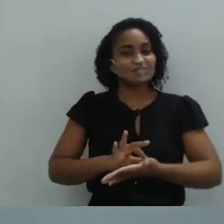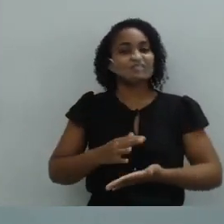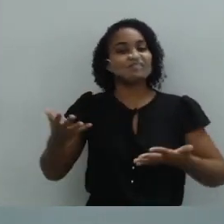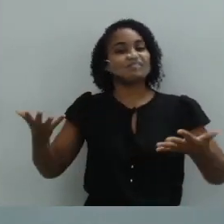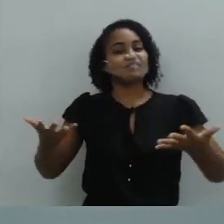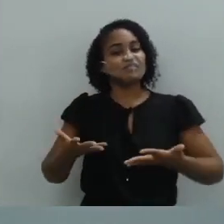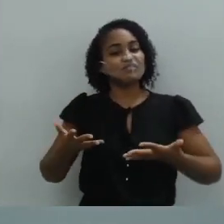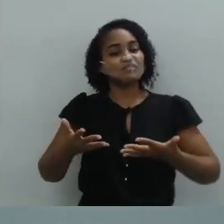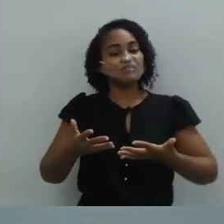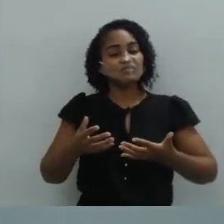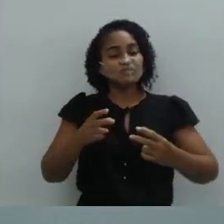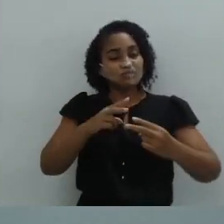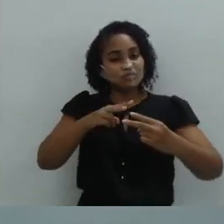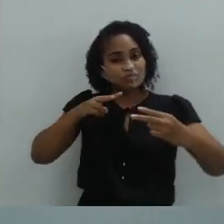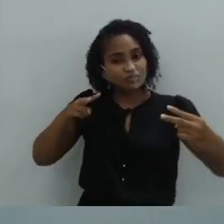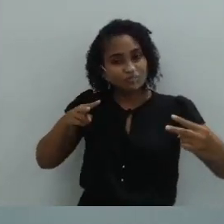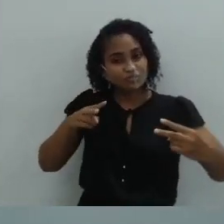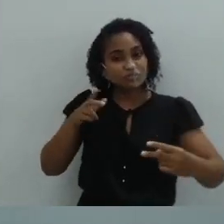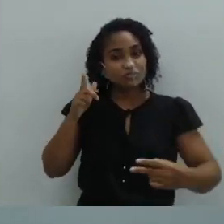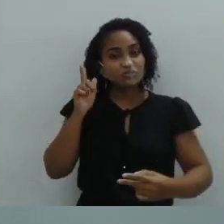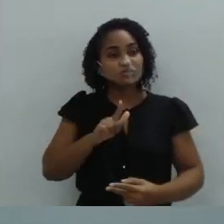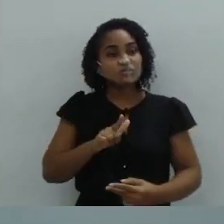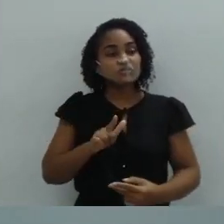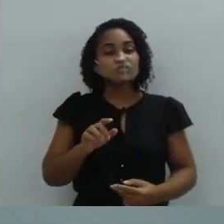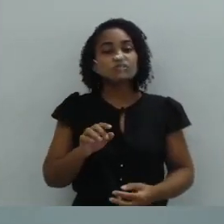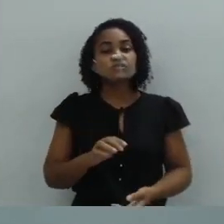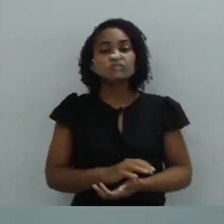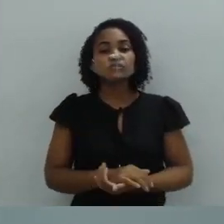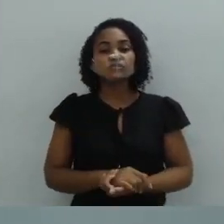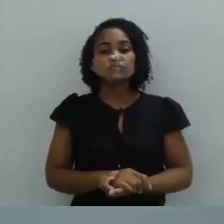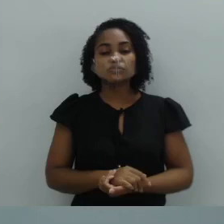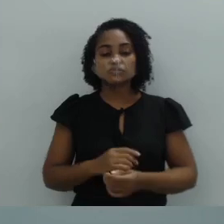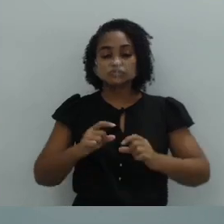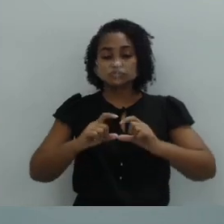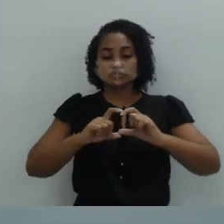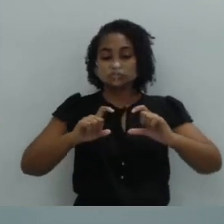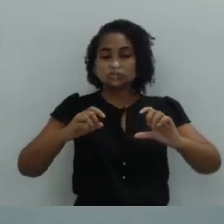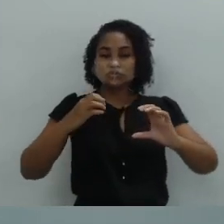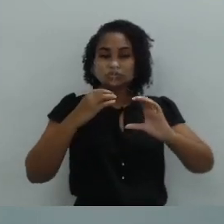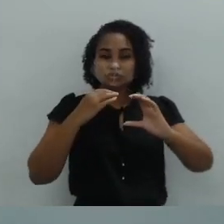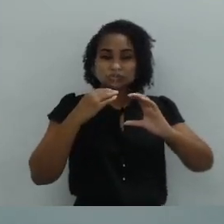com abaixo-assinado virtual, a gente vai estar lá, né? O e-mail da